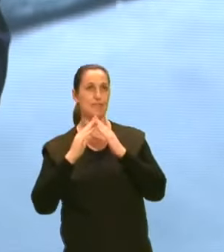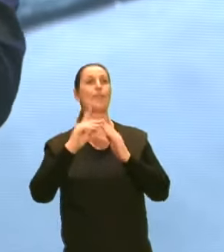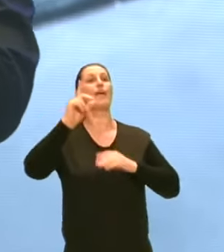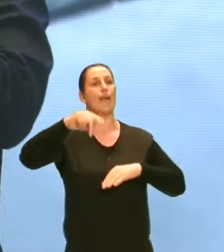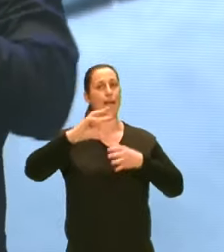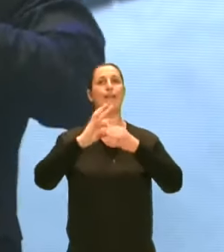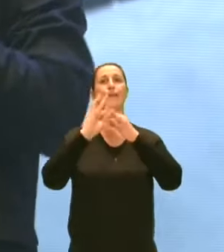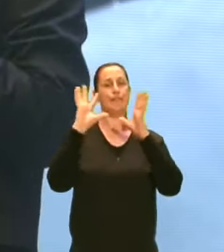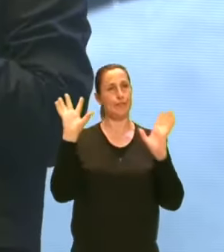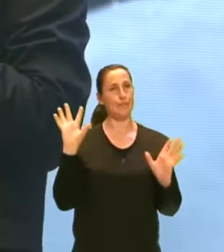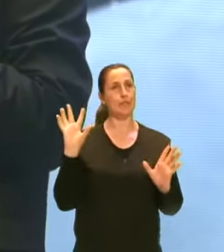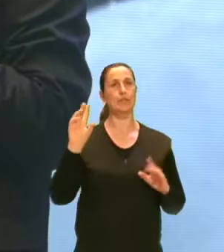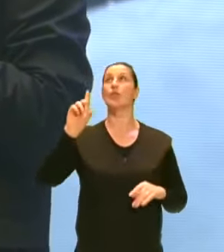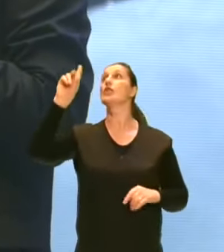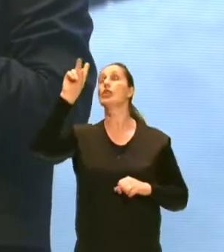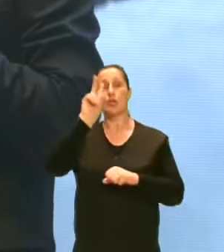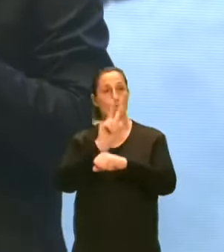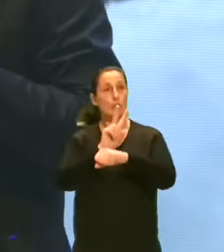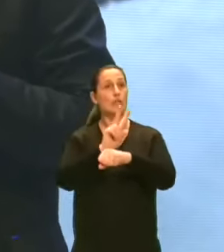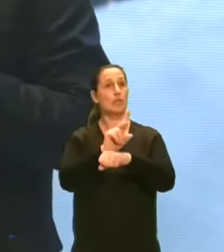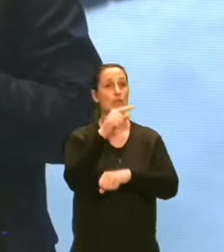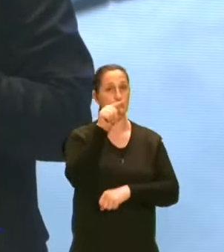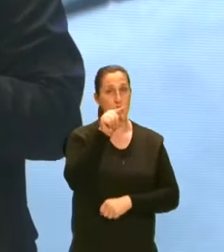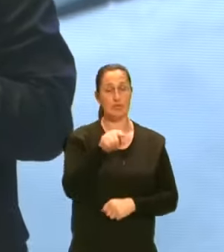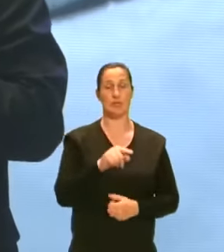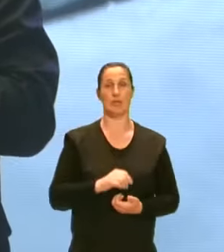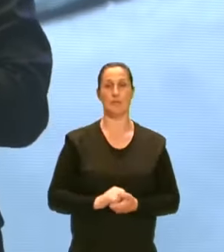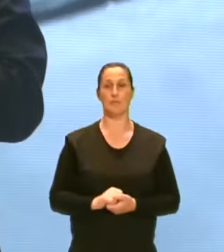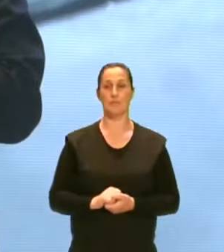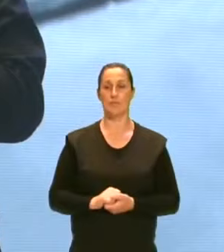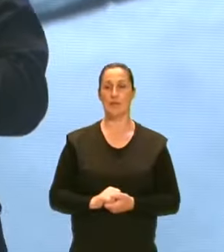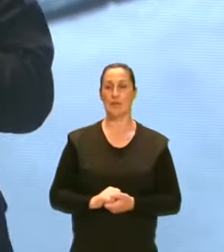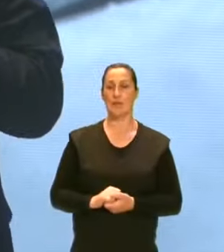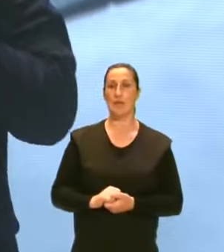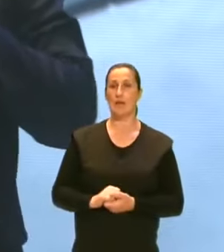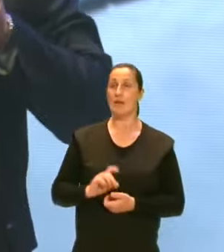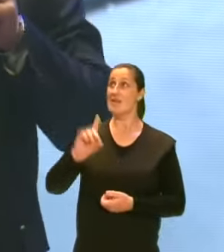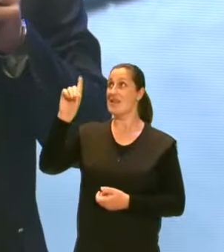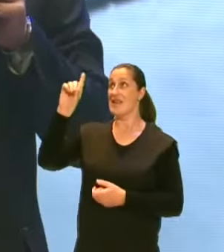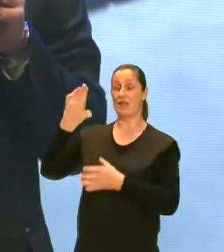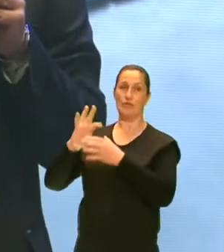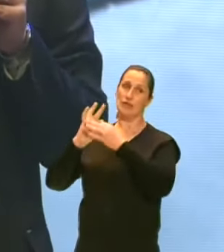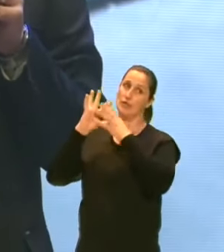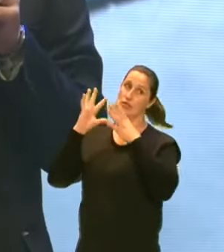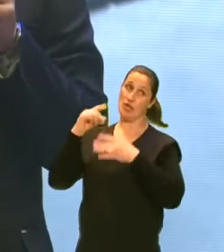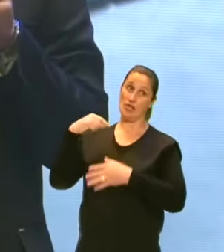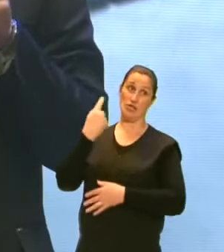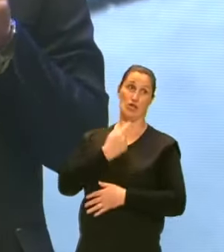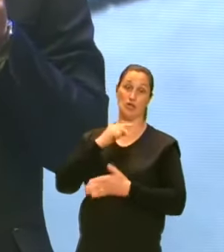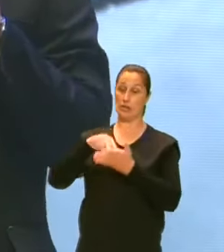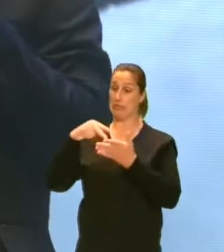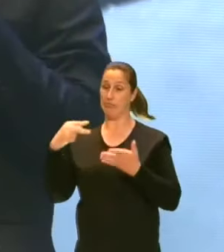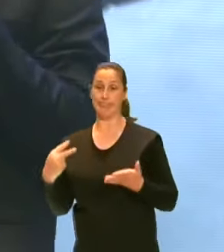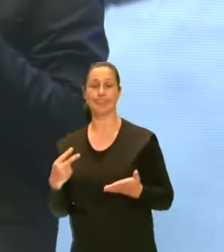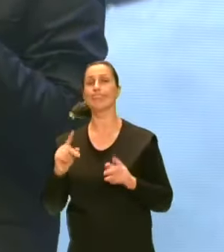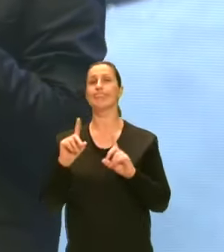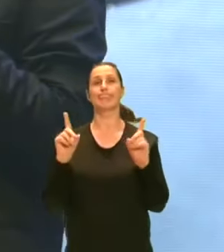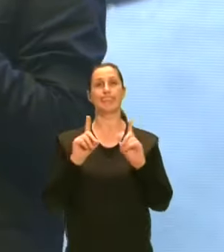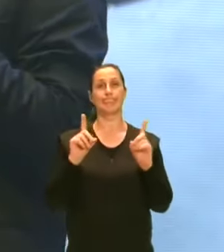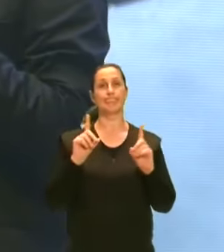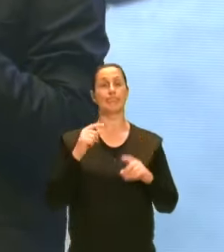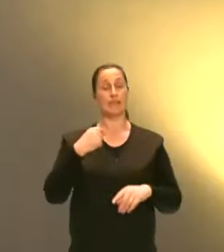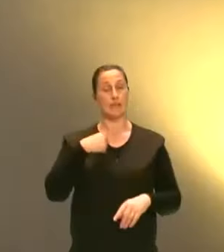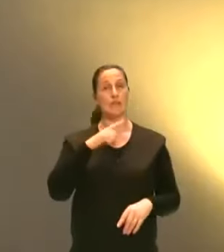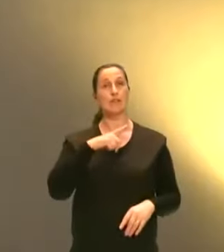Sabe, queridos, Deus está protegendo. E Ele não vai deixar que a gente tropece e caia. Eu tenho os